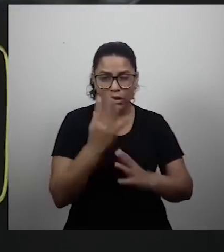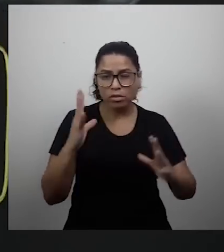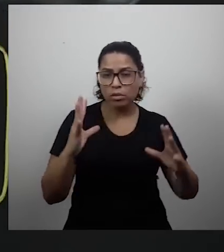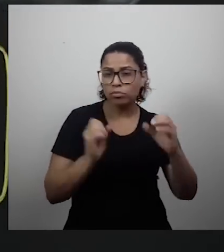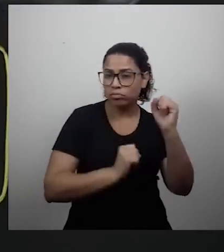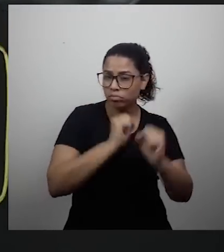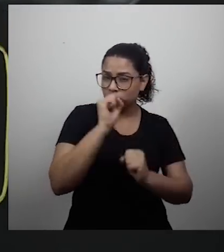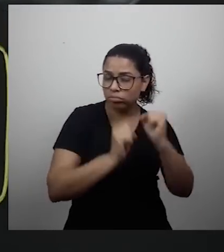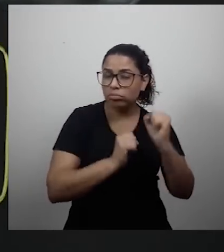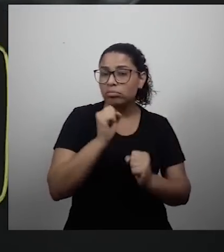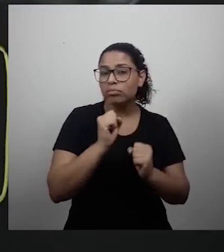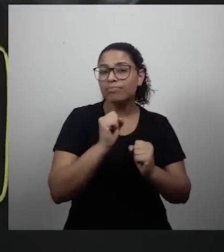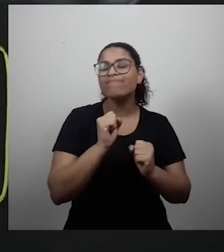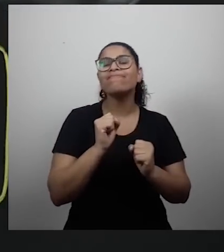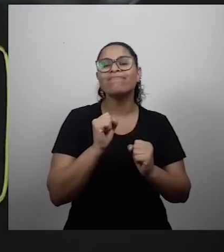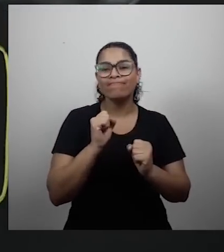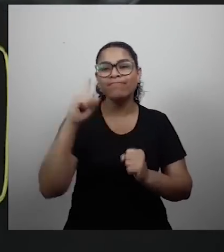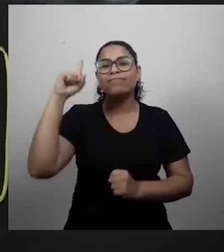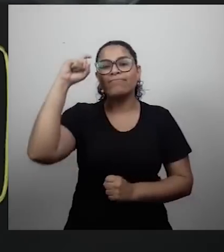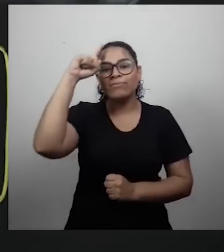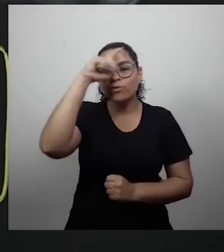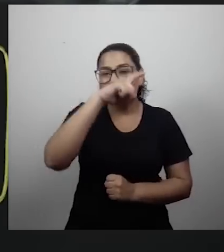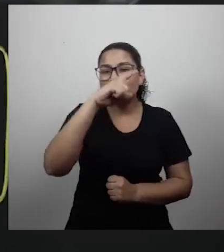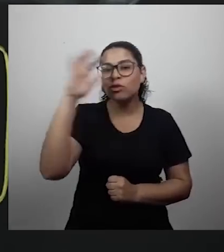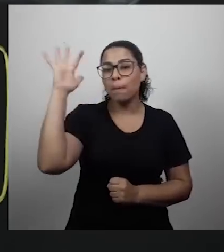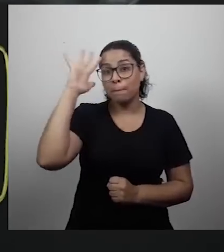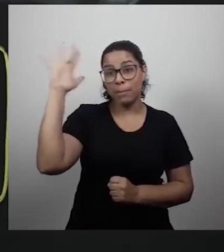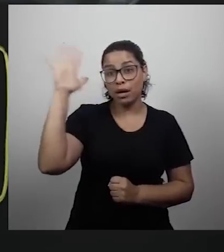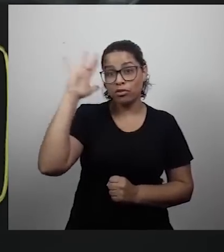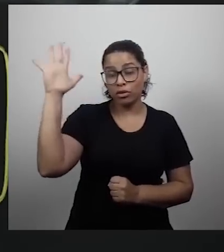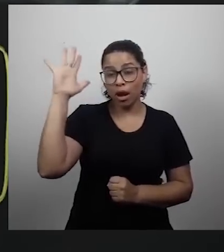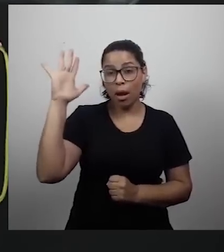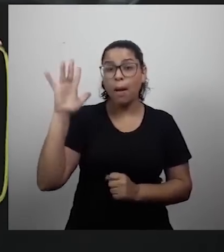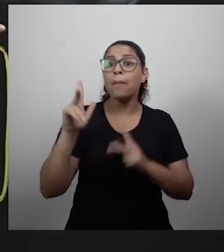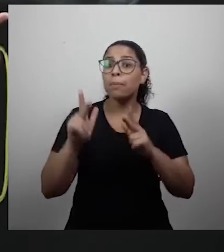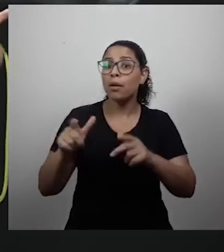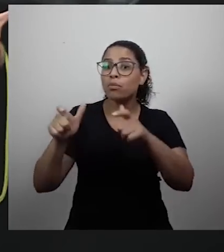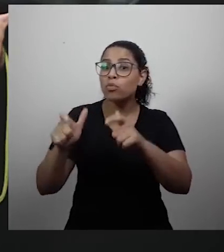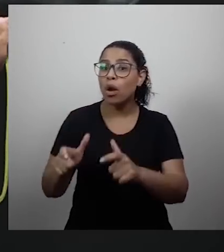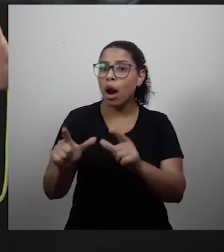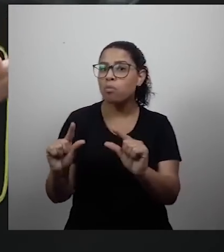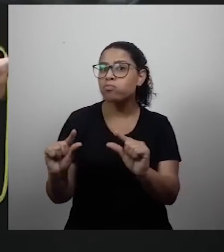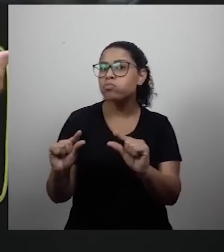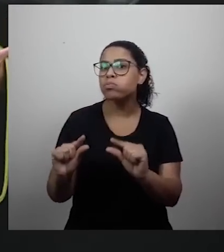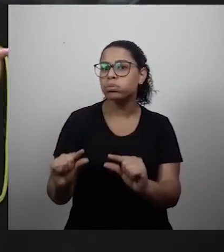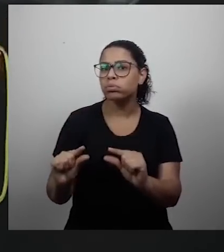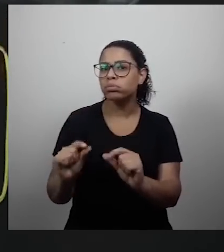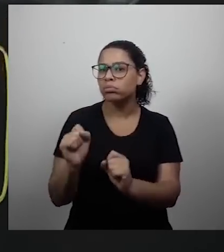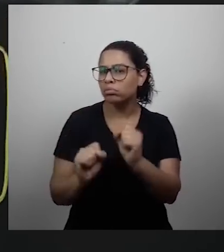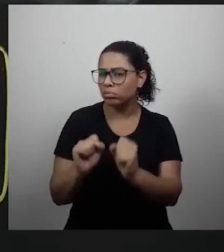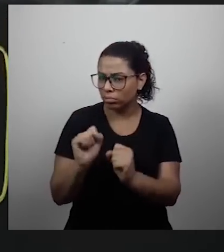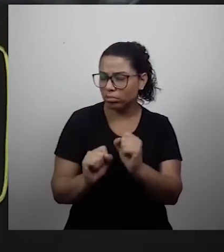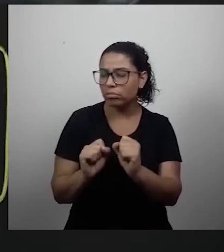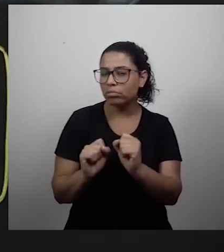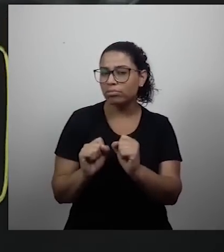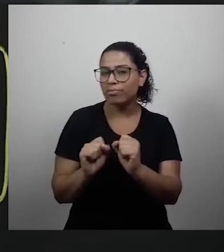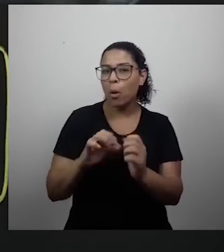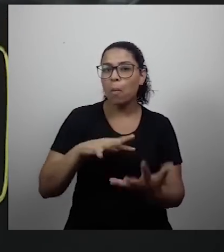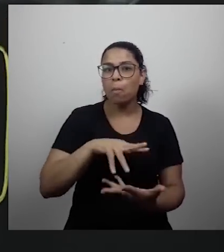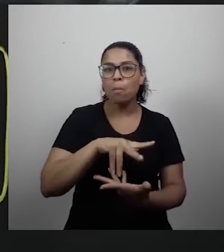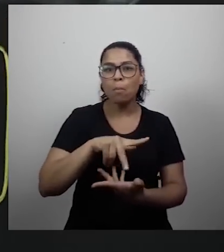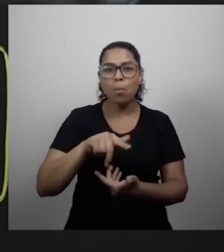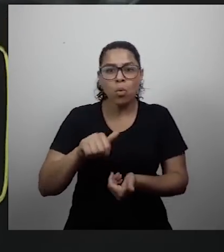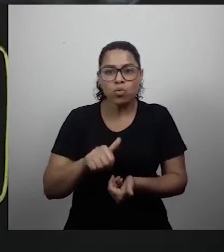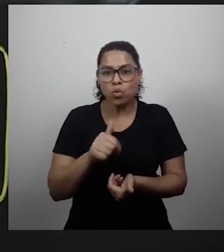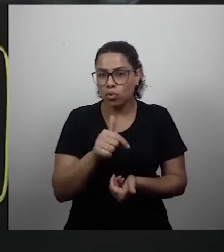os objetos que ela produz, que é difícil imaginar hoje, mesmo nas áreas que são menos industrializadas, um mundo